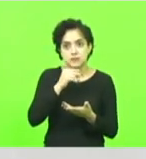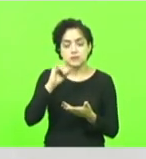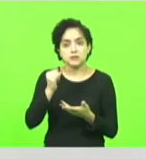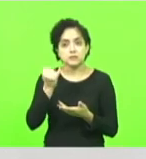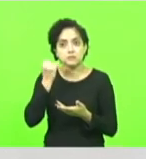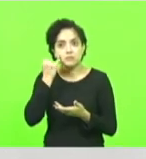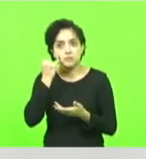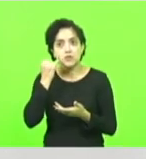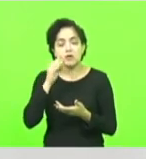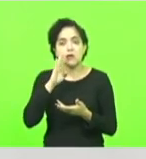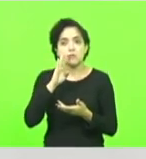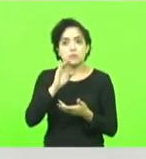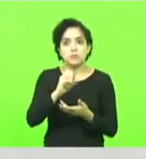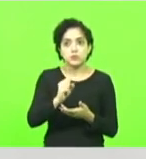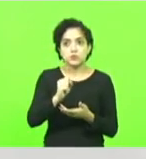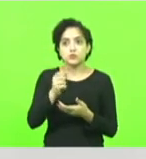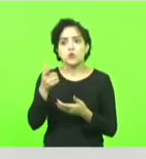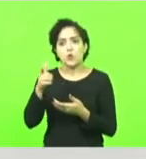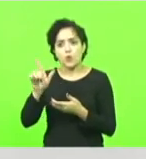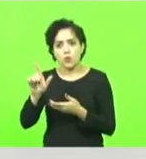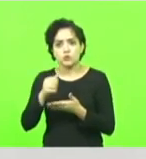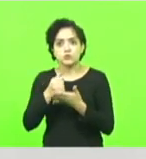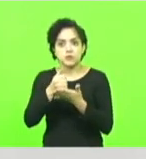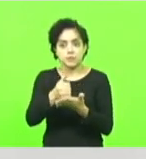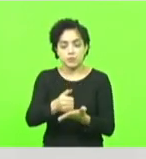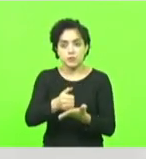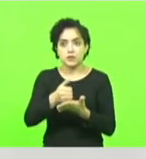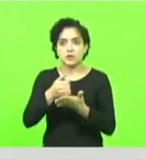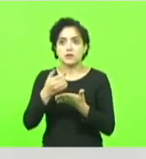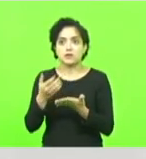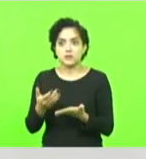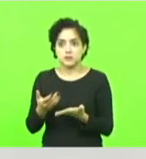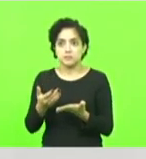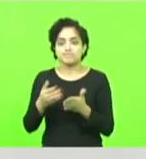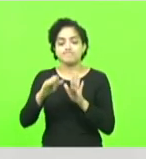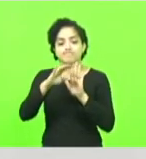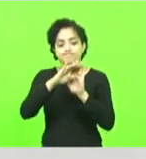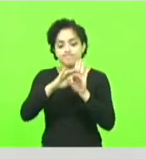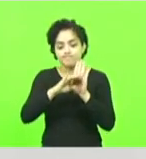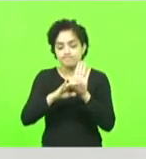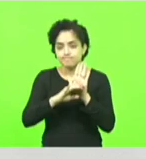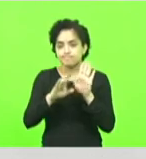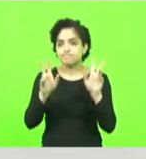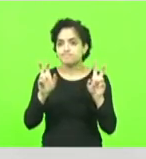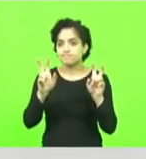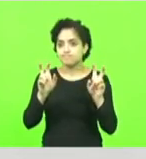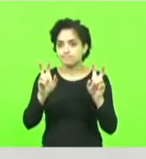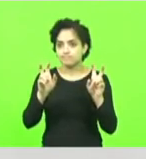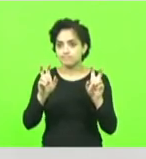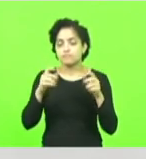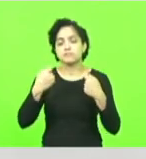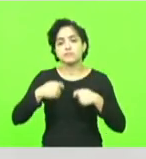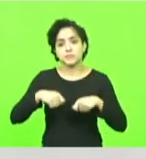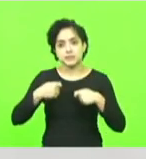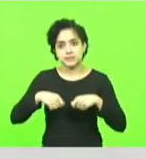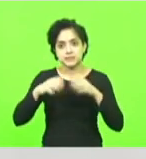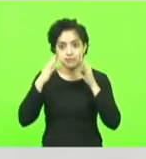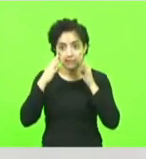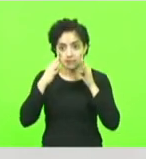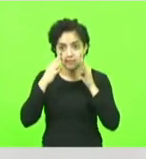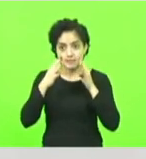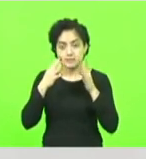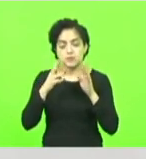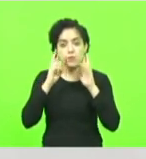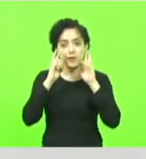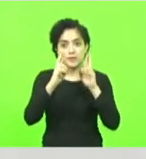deputado Bruno, né, outros parlamentares que vêm trabalhando. É uma pauta nobre e que merece a nossa atenção, o